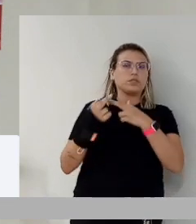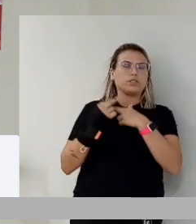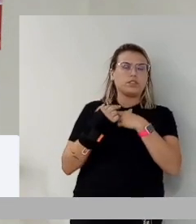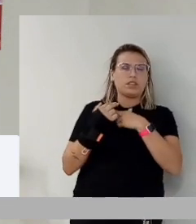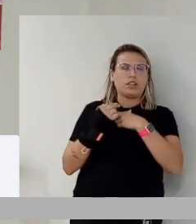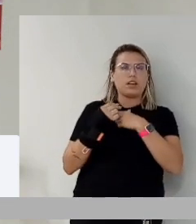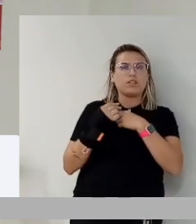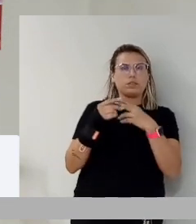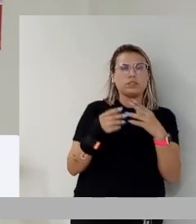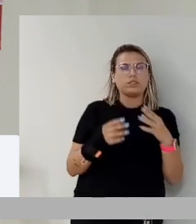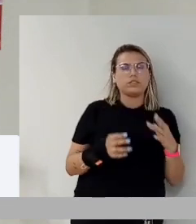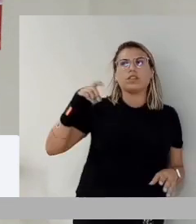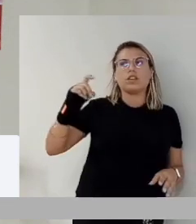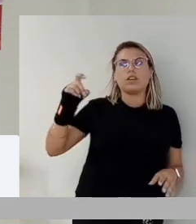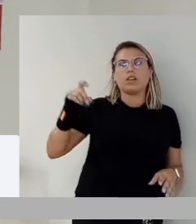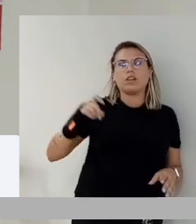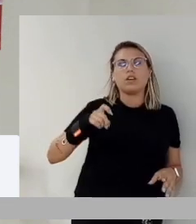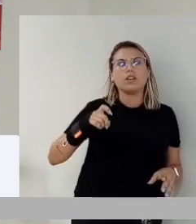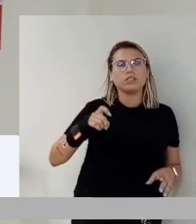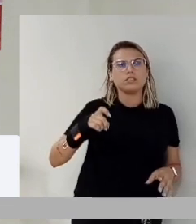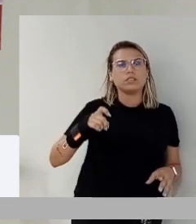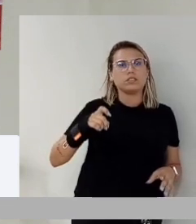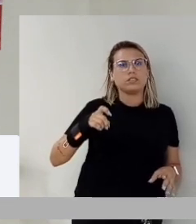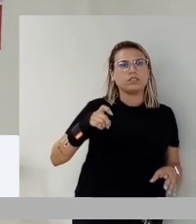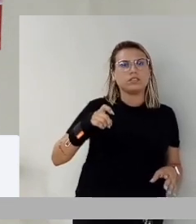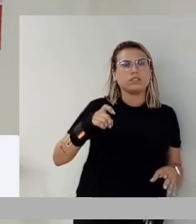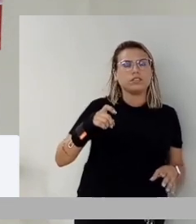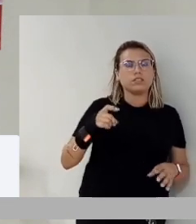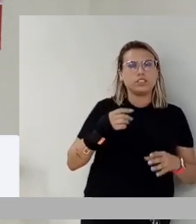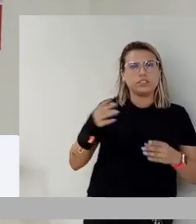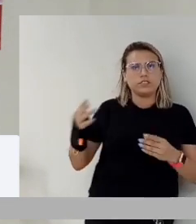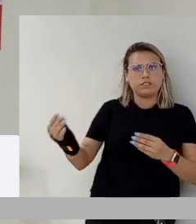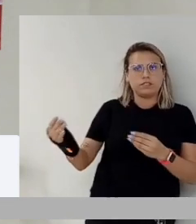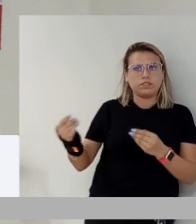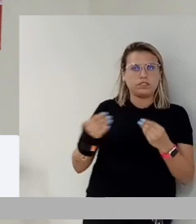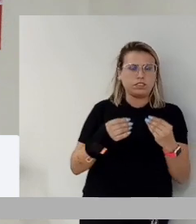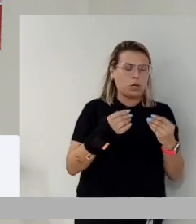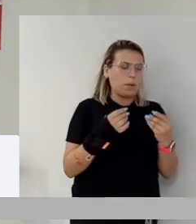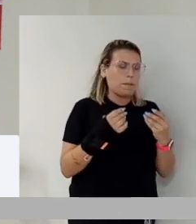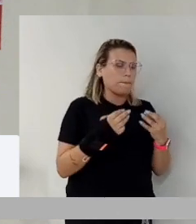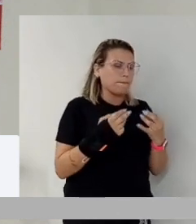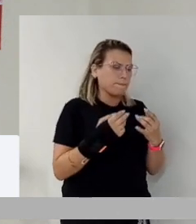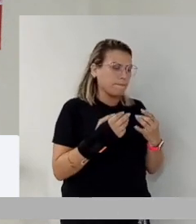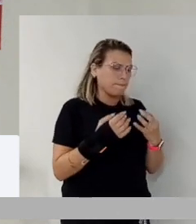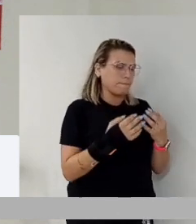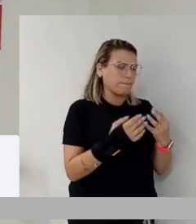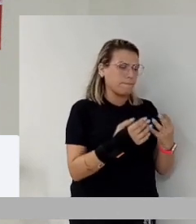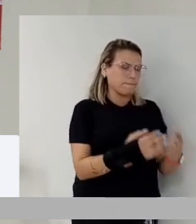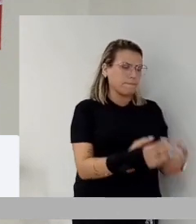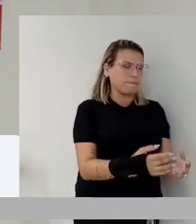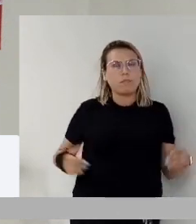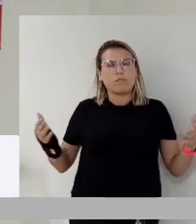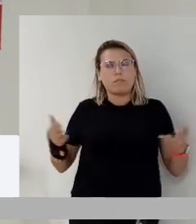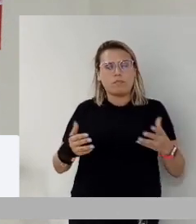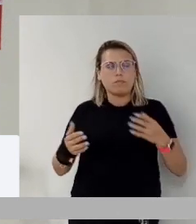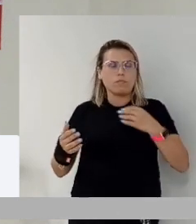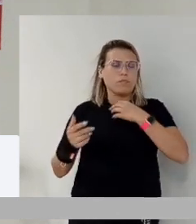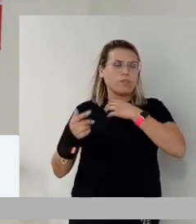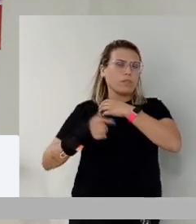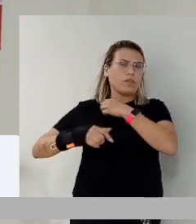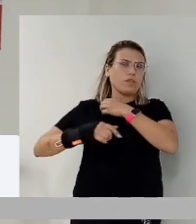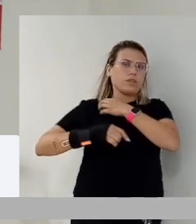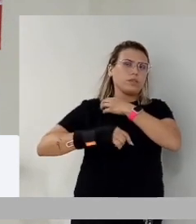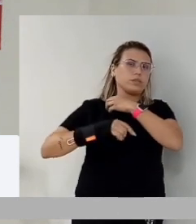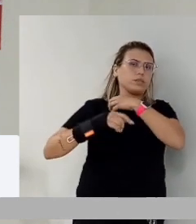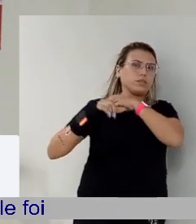denox os peixes os alevinos e a gente fazia esse povoamento nos audos público né hoje eh nosso município